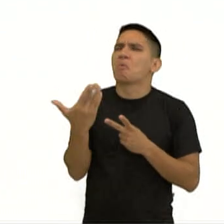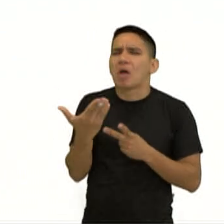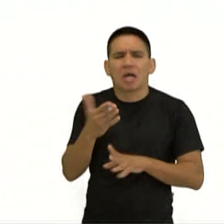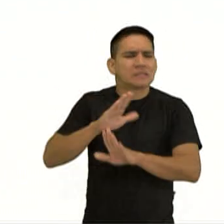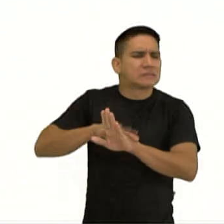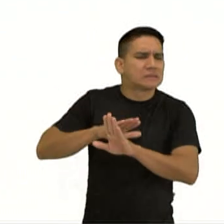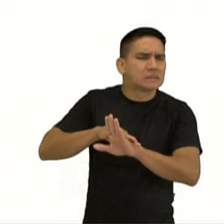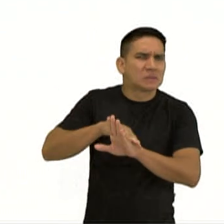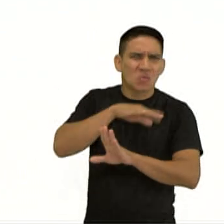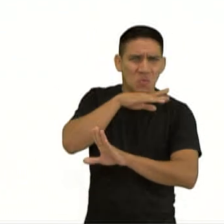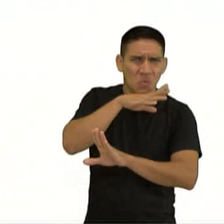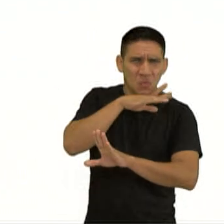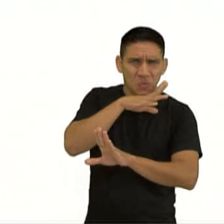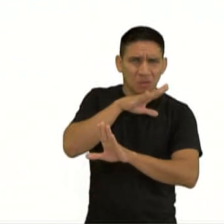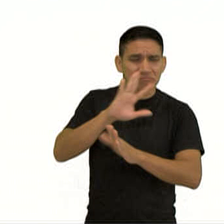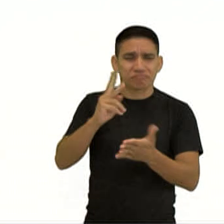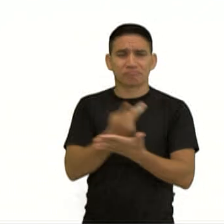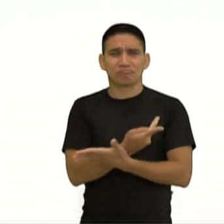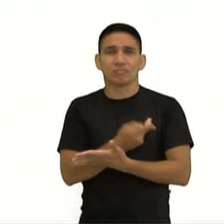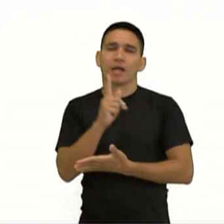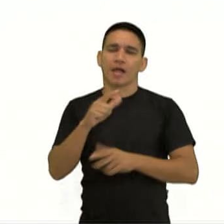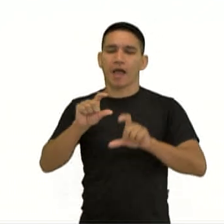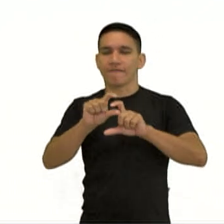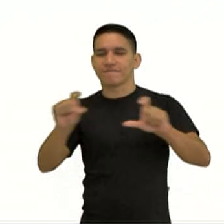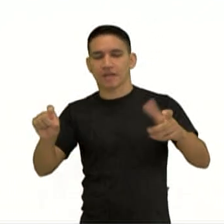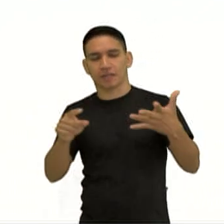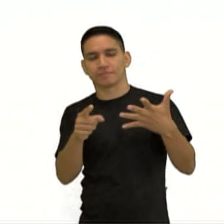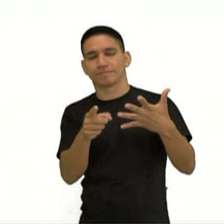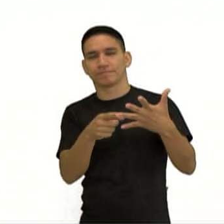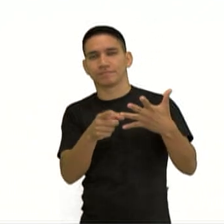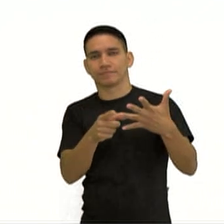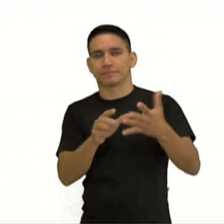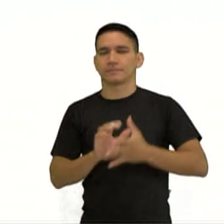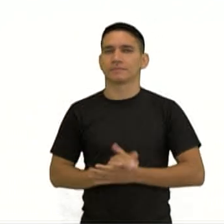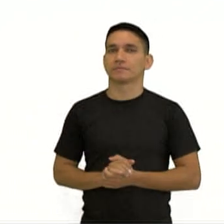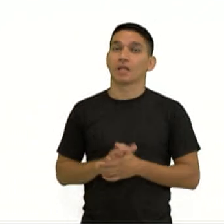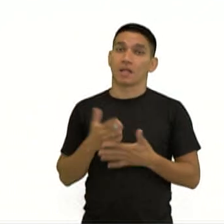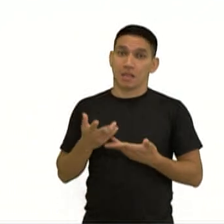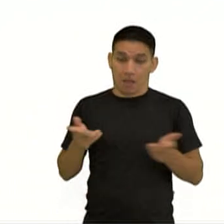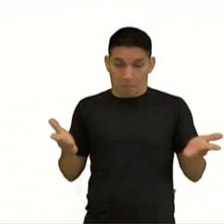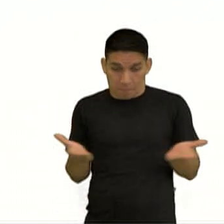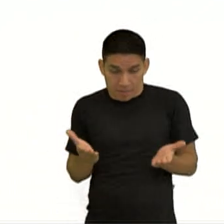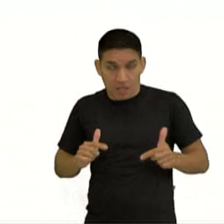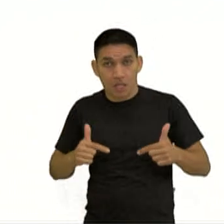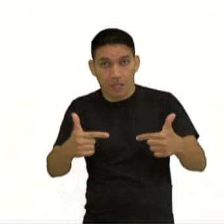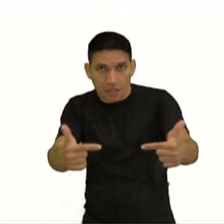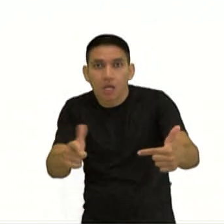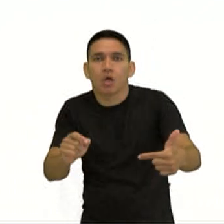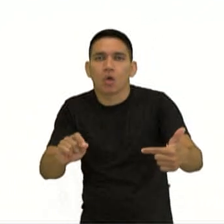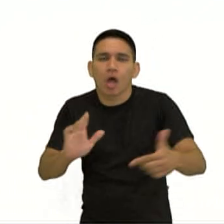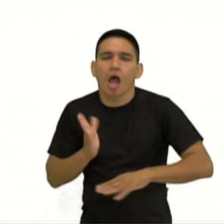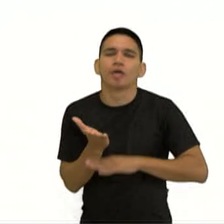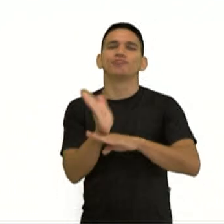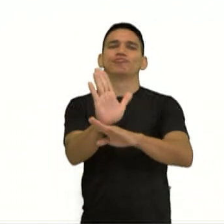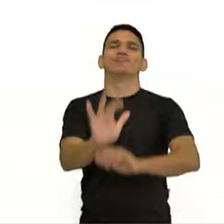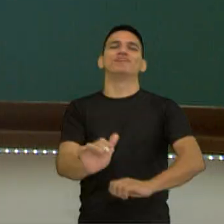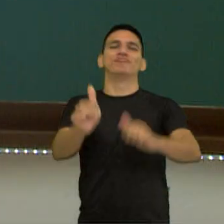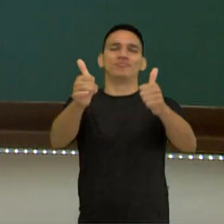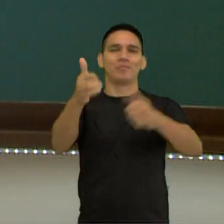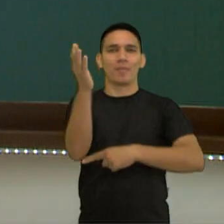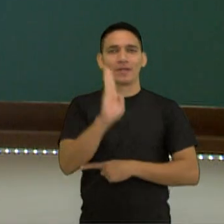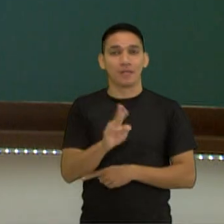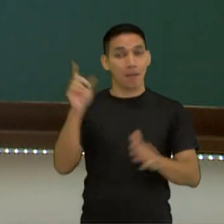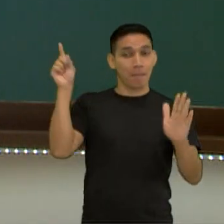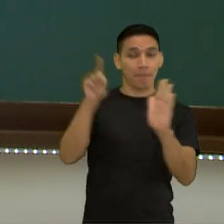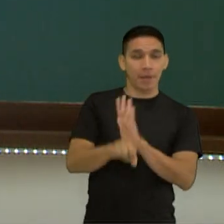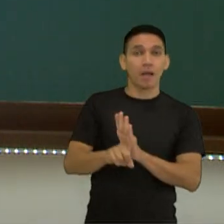negativa de um evento? A frase 4. E o presente contínuo, que está de forma benéfica para o Brasil, é para perguntar sobre